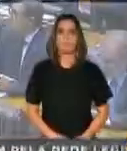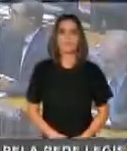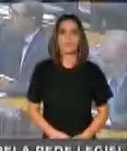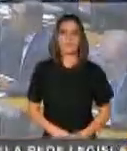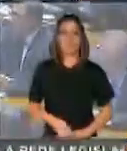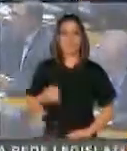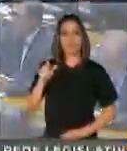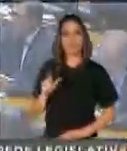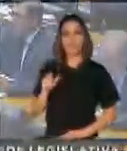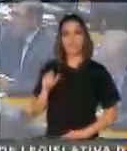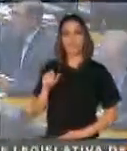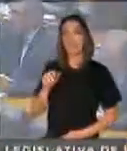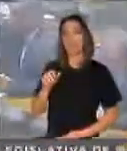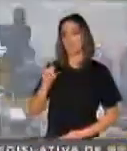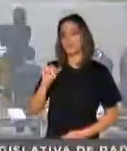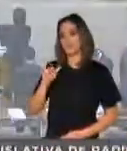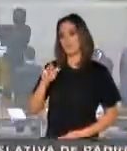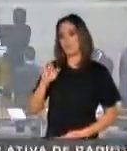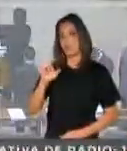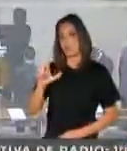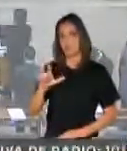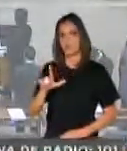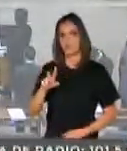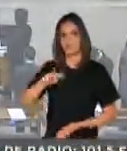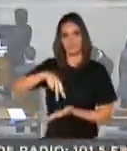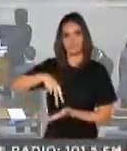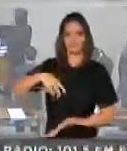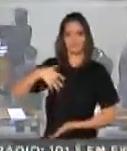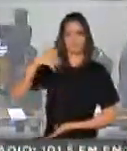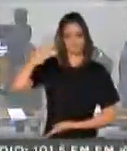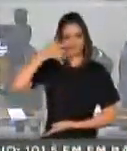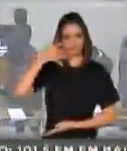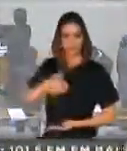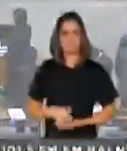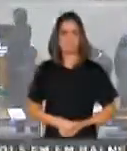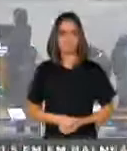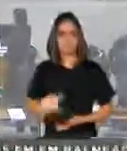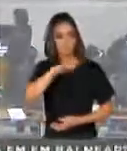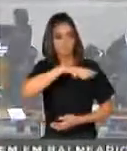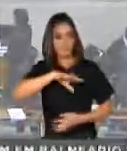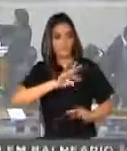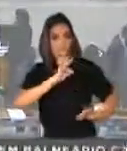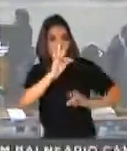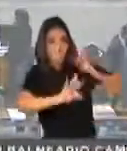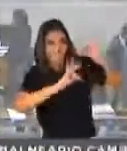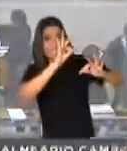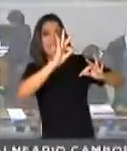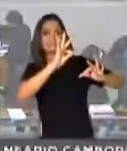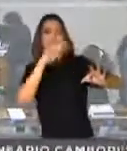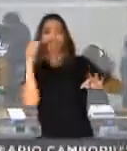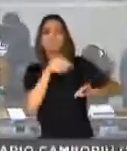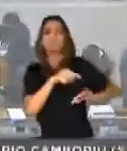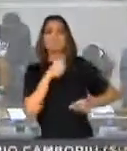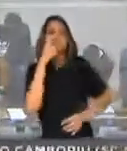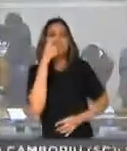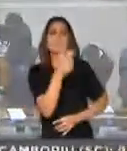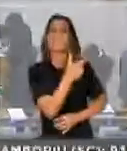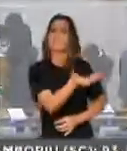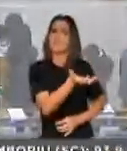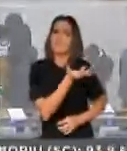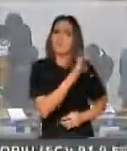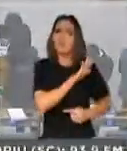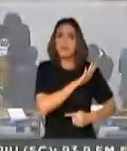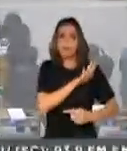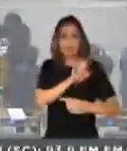E falar, o deputado Daniel Coelho já está na tribuna. O setor de tecnologia, ele tem todo o interesse em